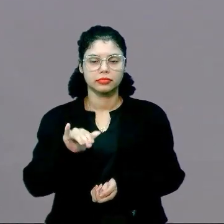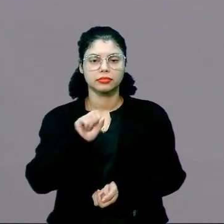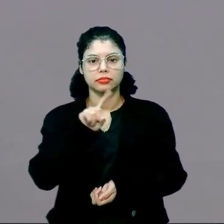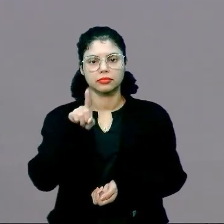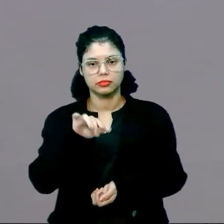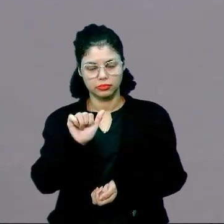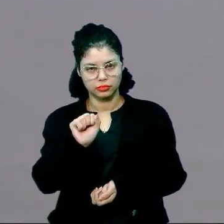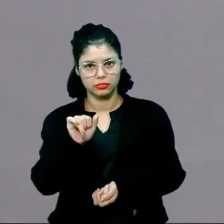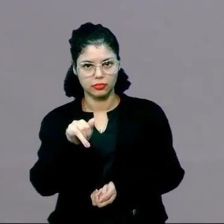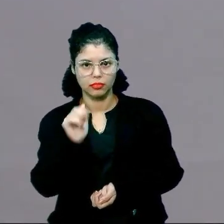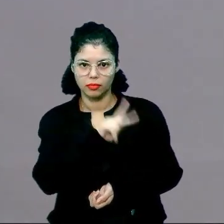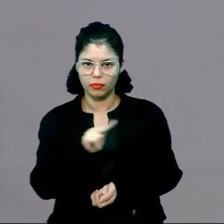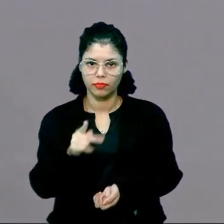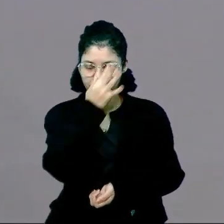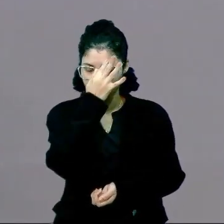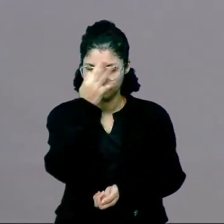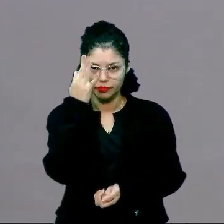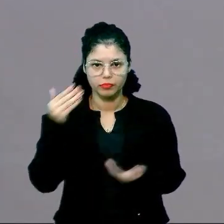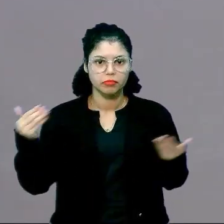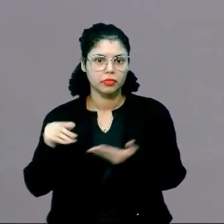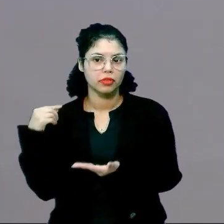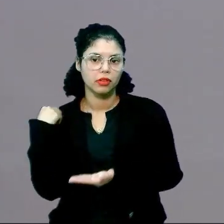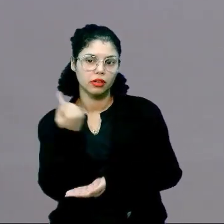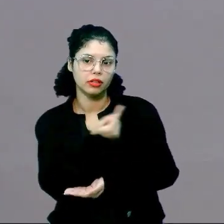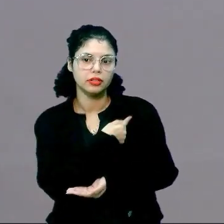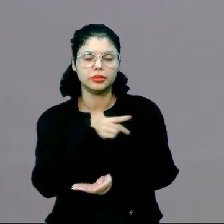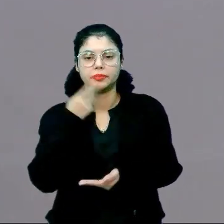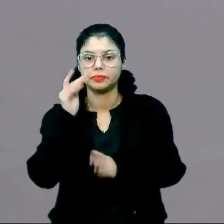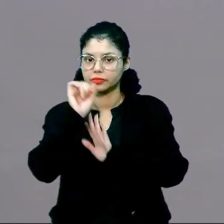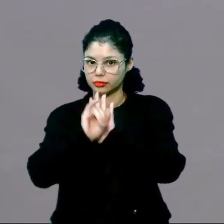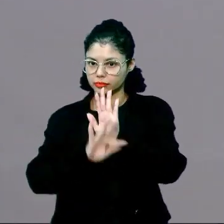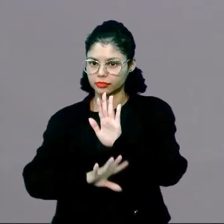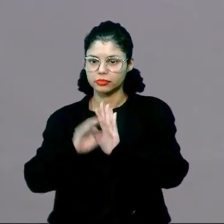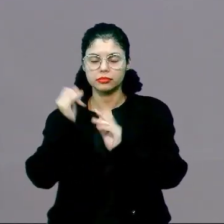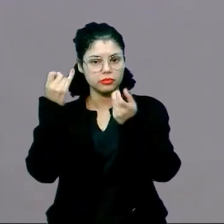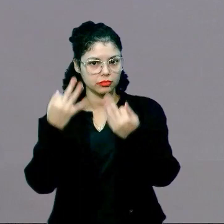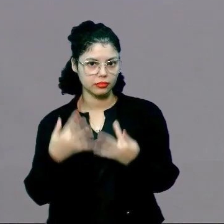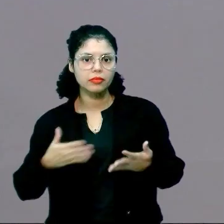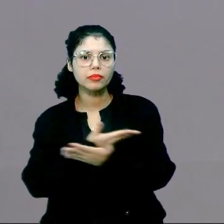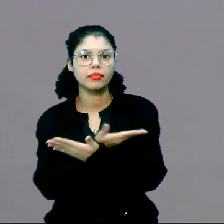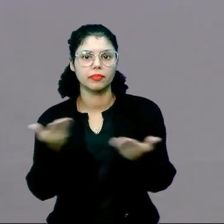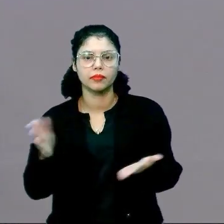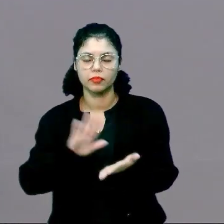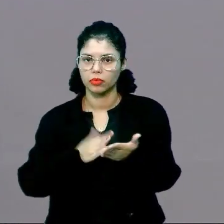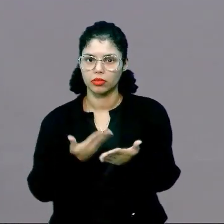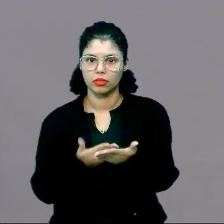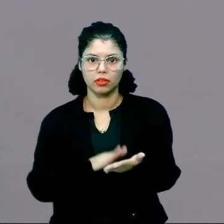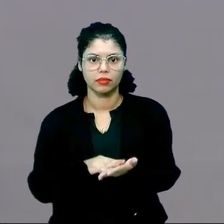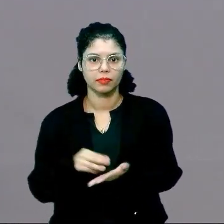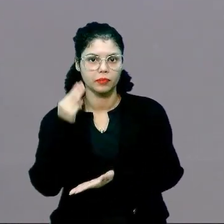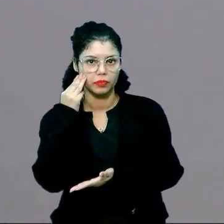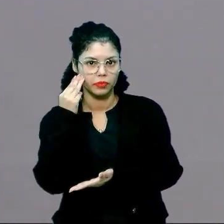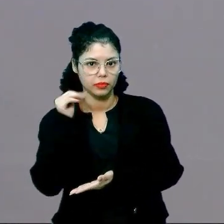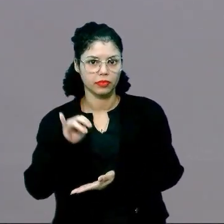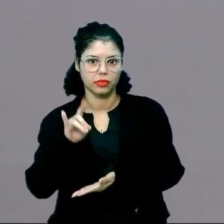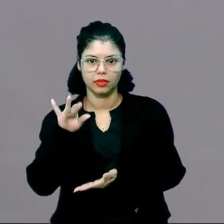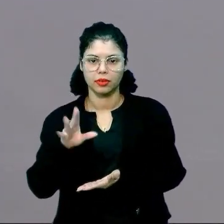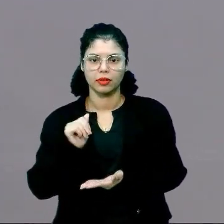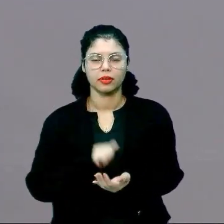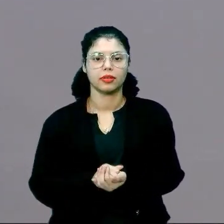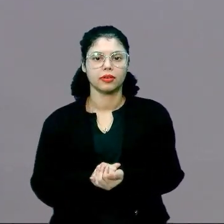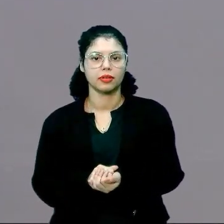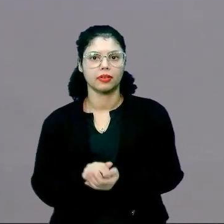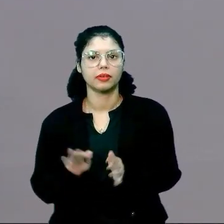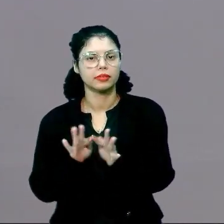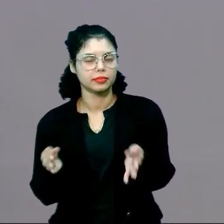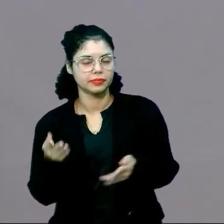de Filosofia, e hoje eu vou contar aqui com a colaboração da nossa intérprete, Monique, que é uma pessoa